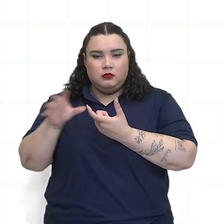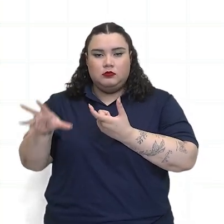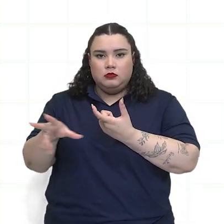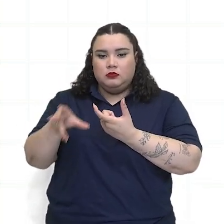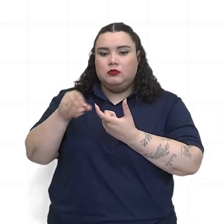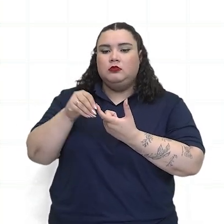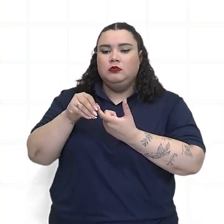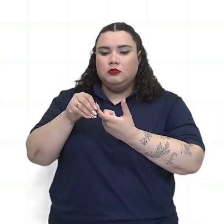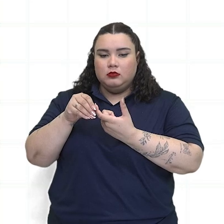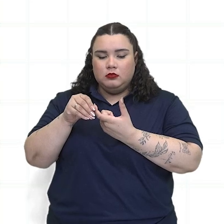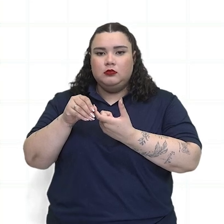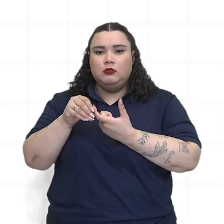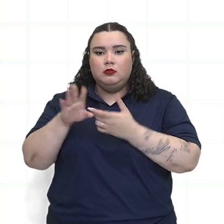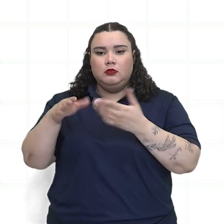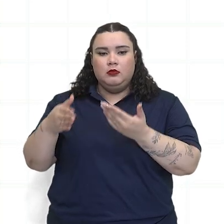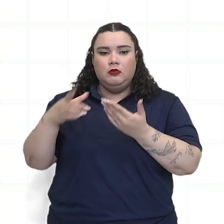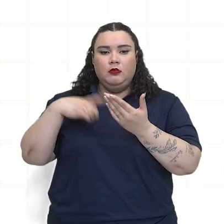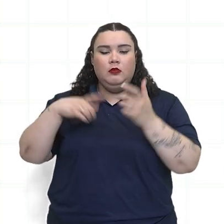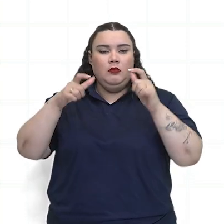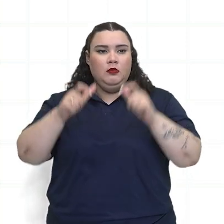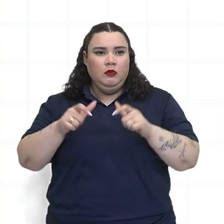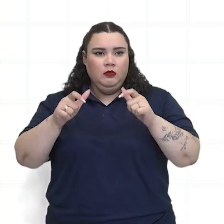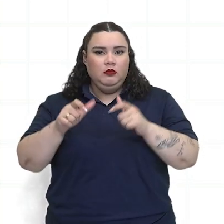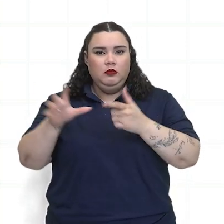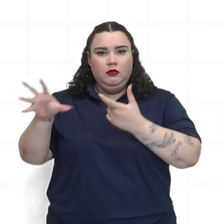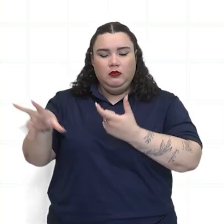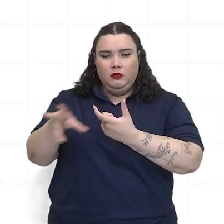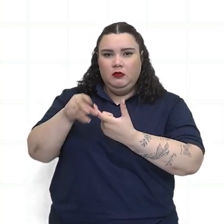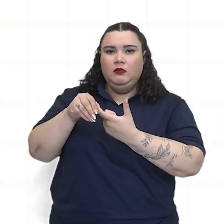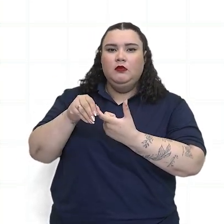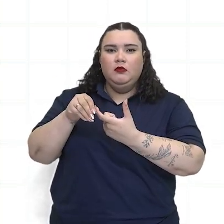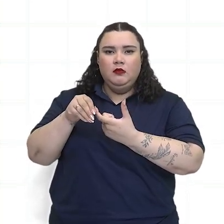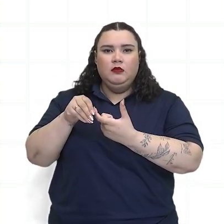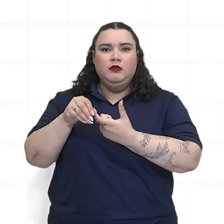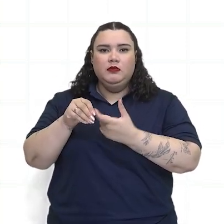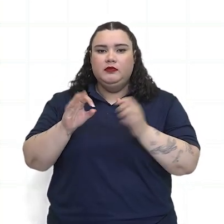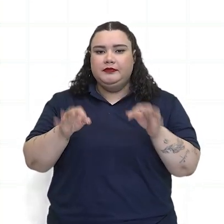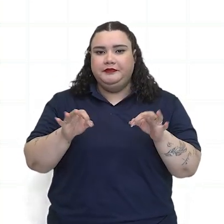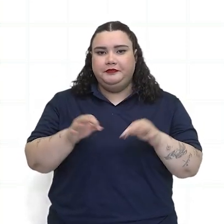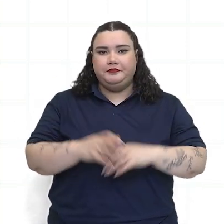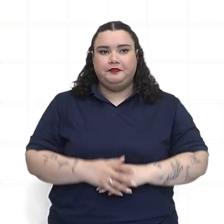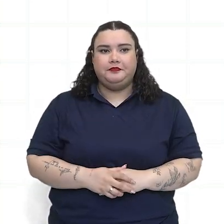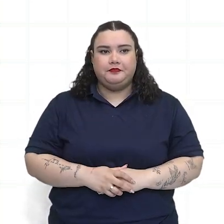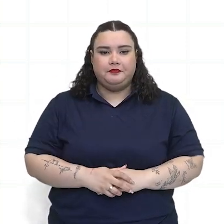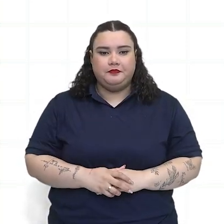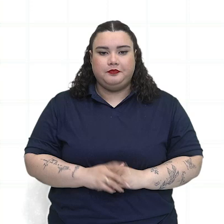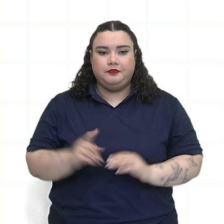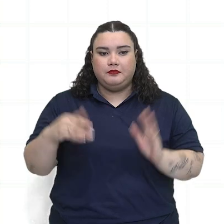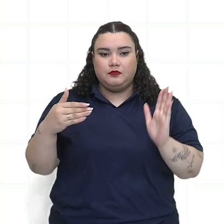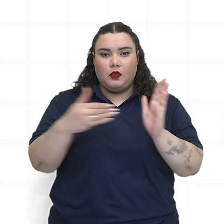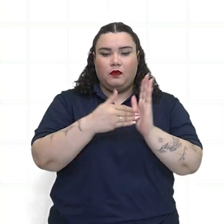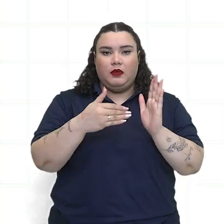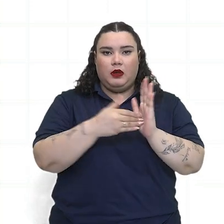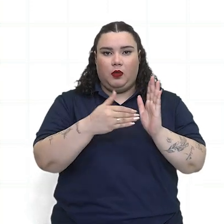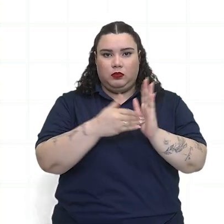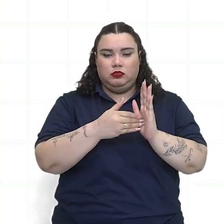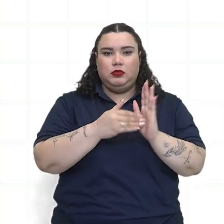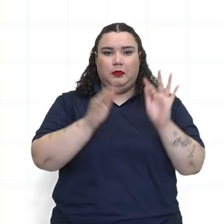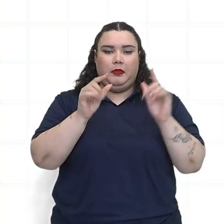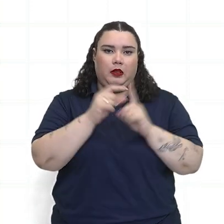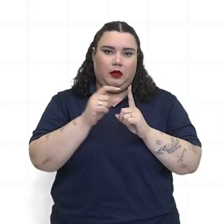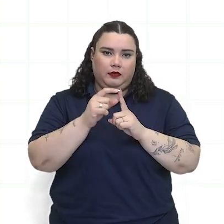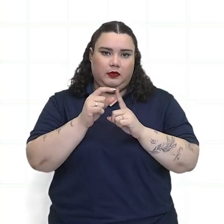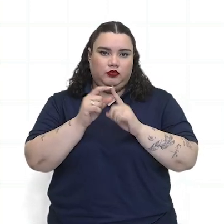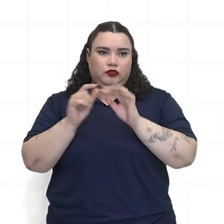acrescentar onde? Isso é importante você lembrar. Eu vou acrescentar o sufixo no final da